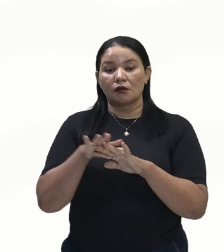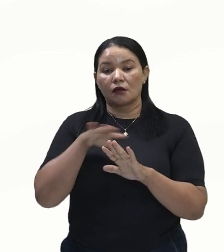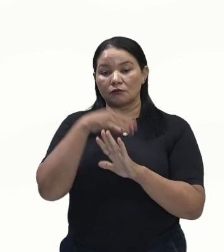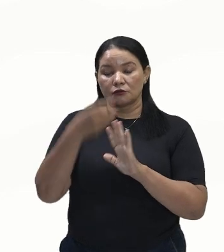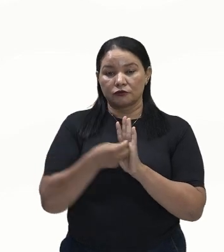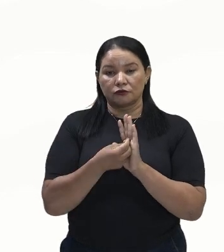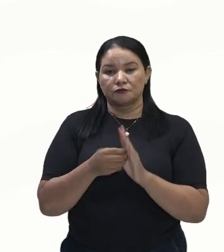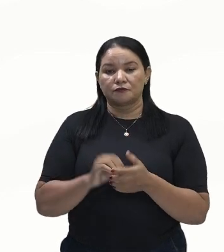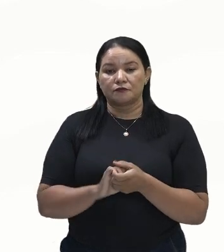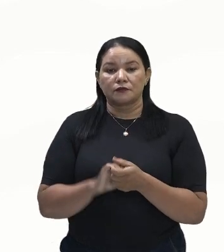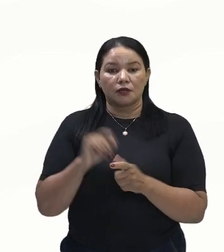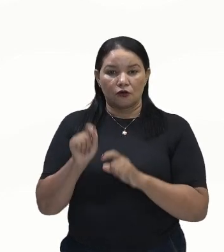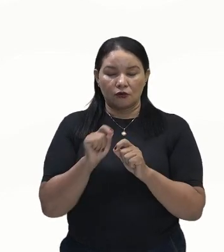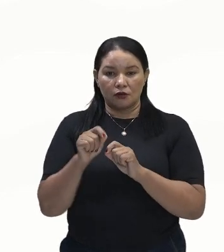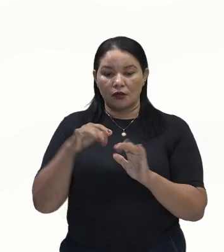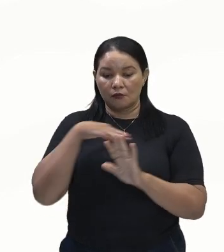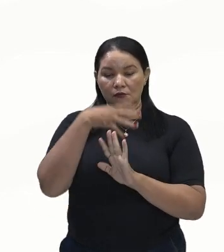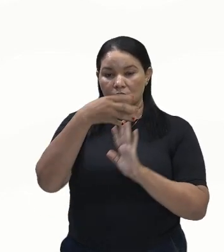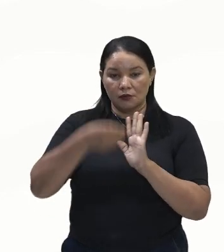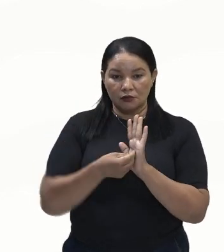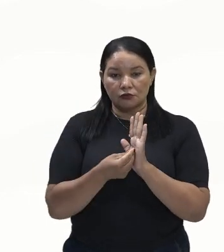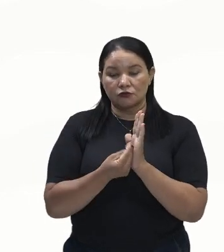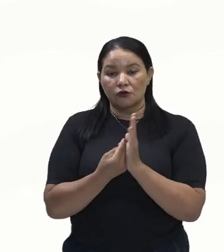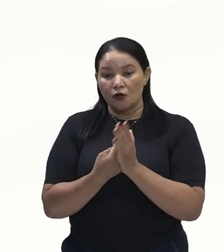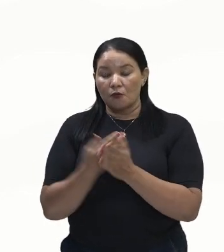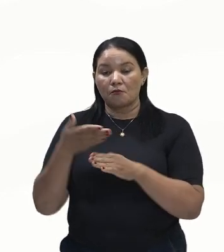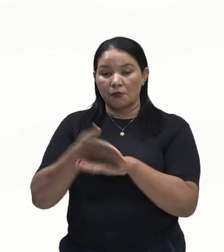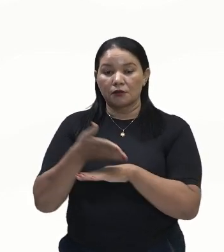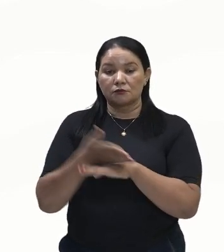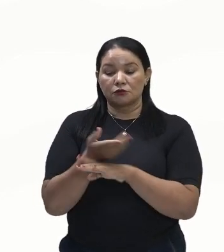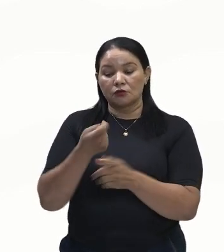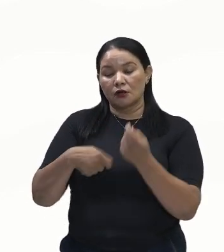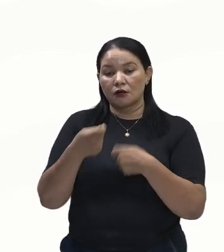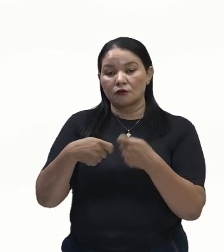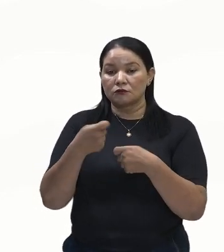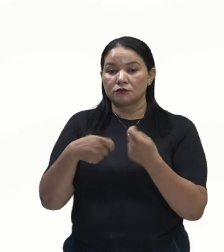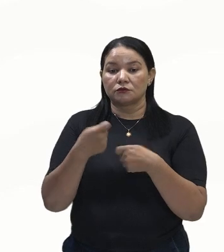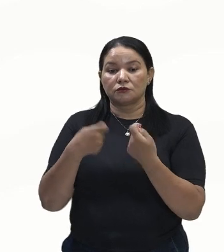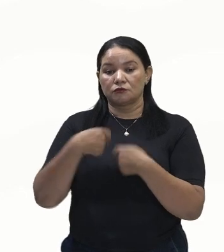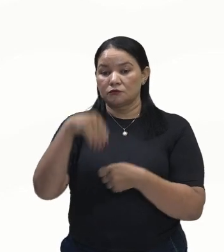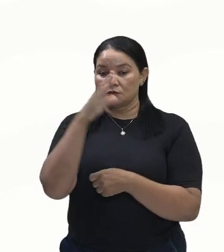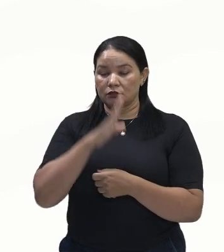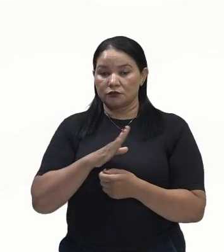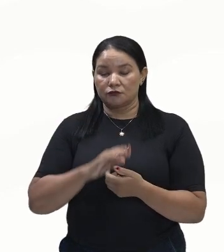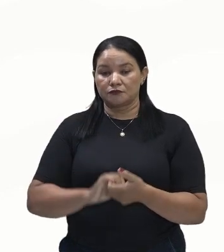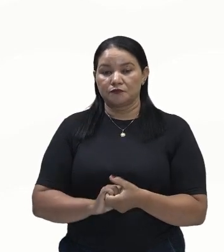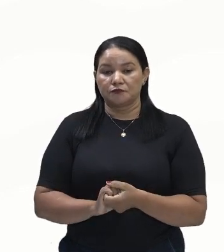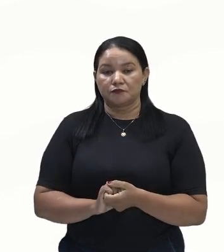Tornar a região amazônica uma parte integrante da economia do Brasil, certo?